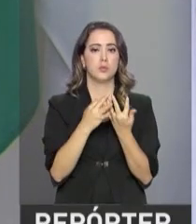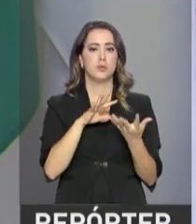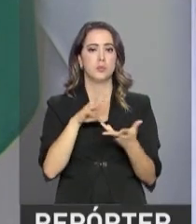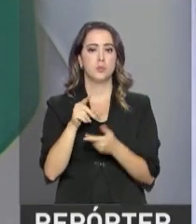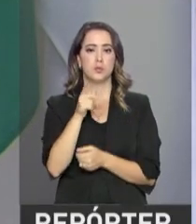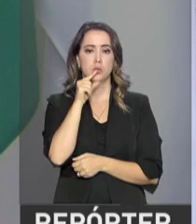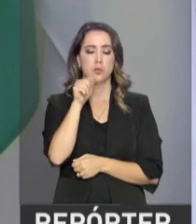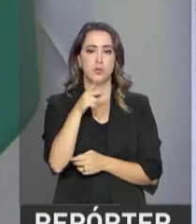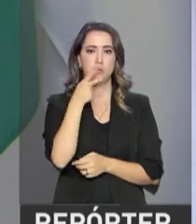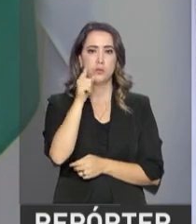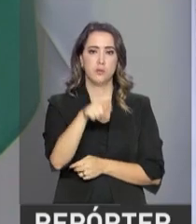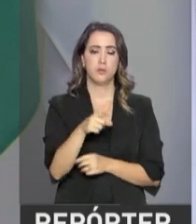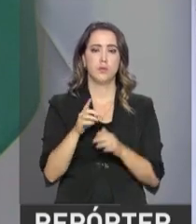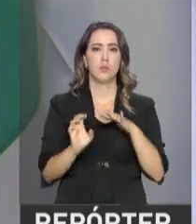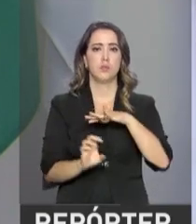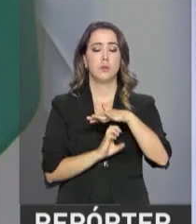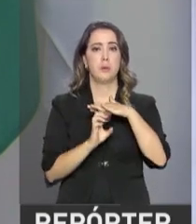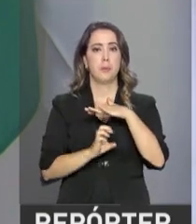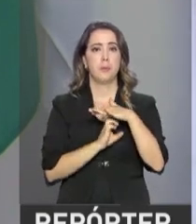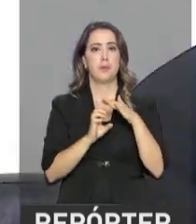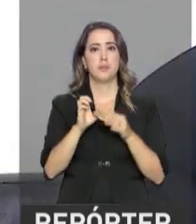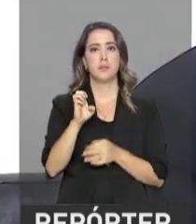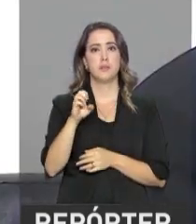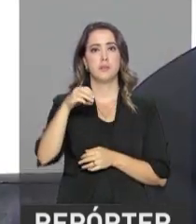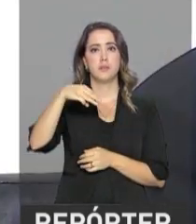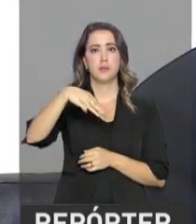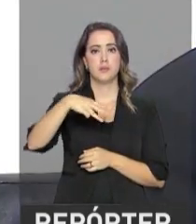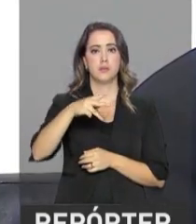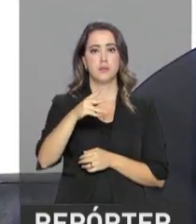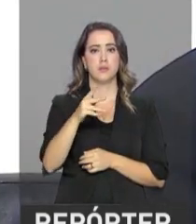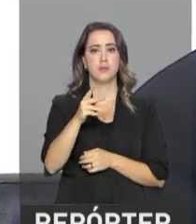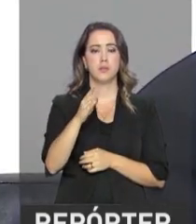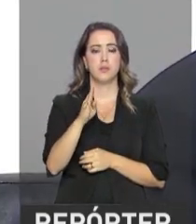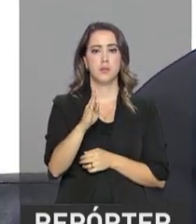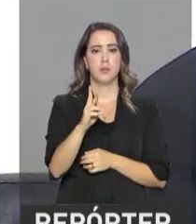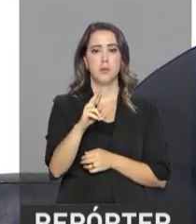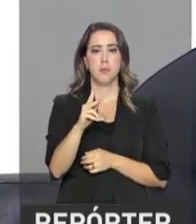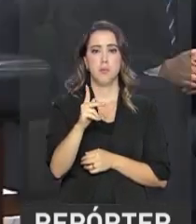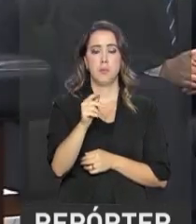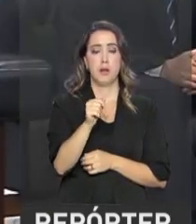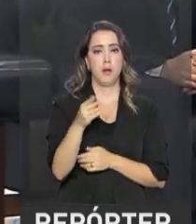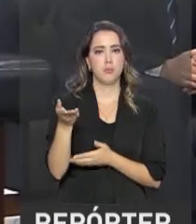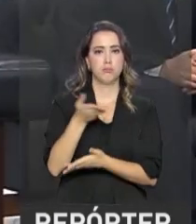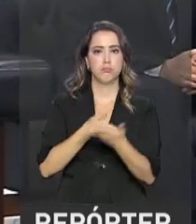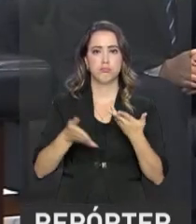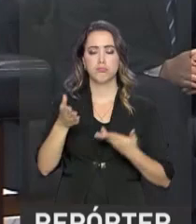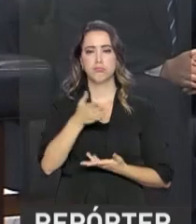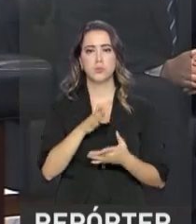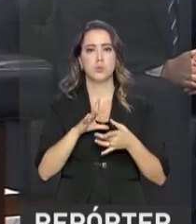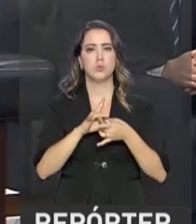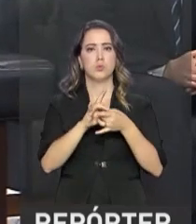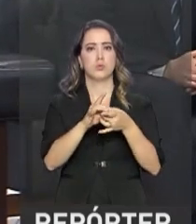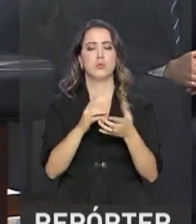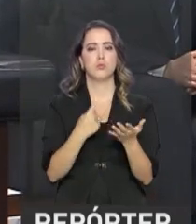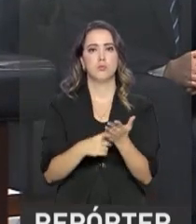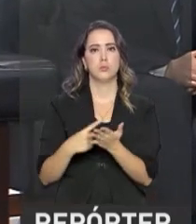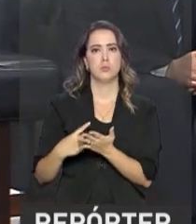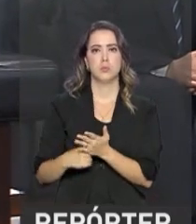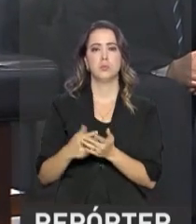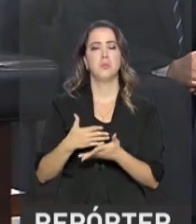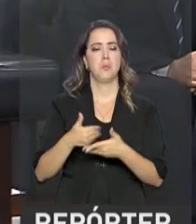relatou a visita feita embrapa cerrado onde disse ter verificado que a cooperação entre os dois países avançou muito na